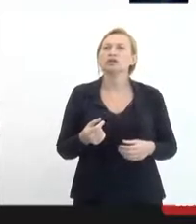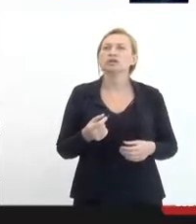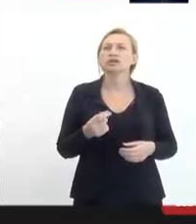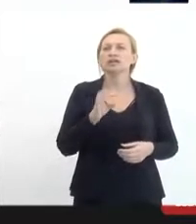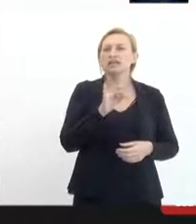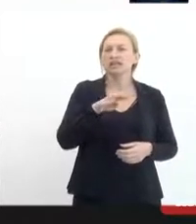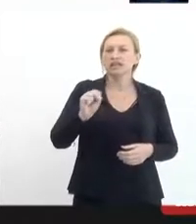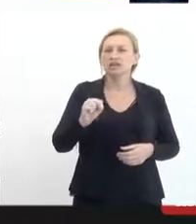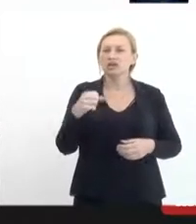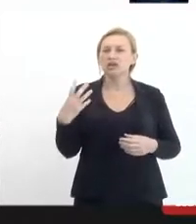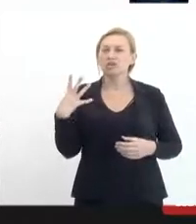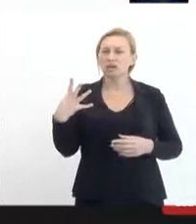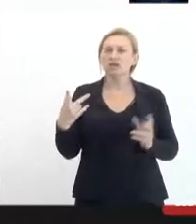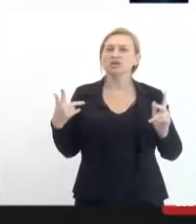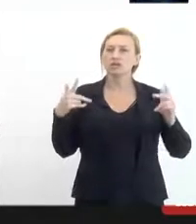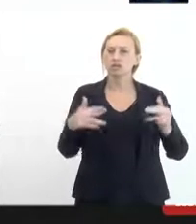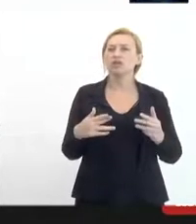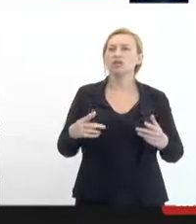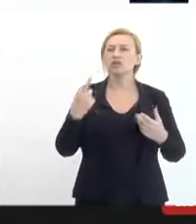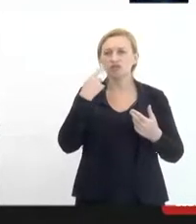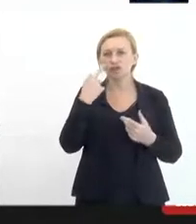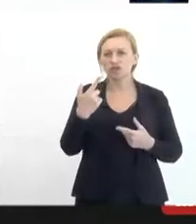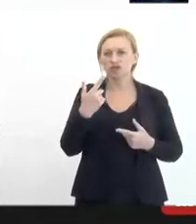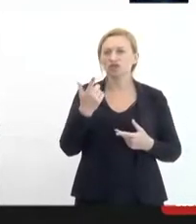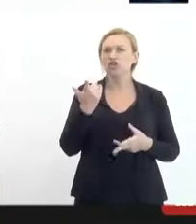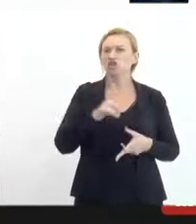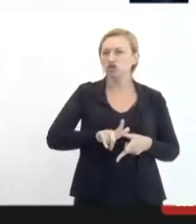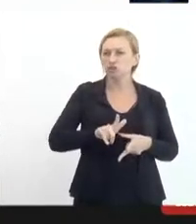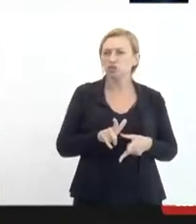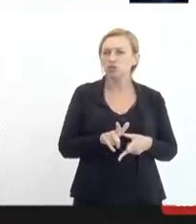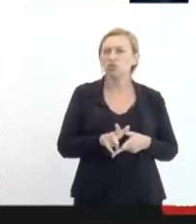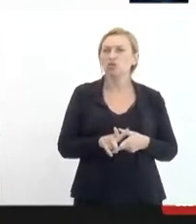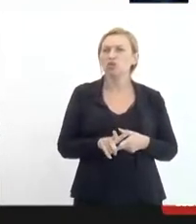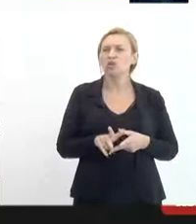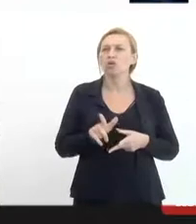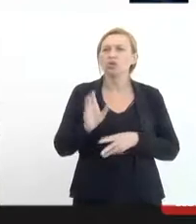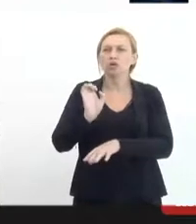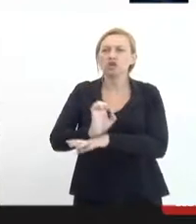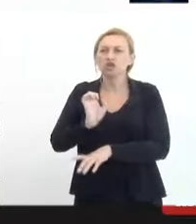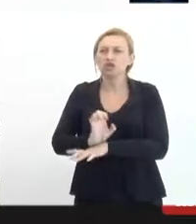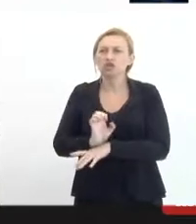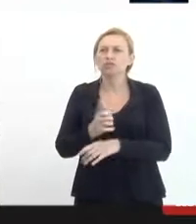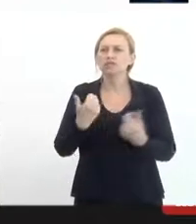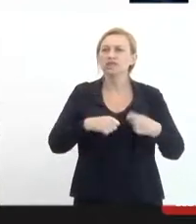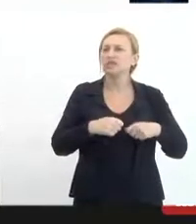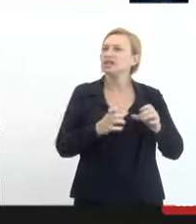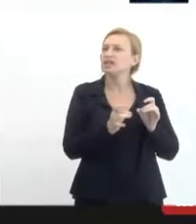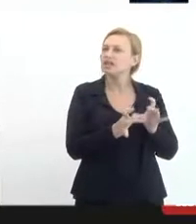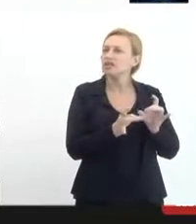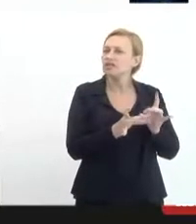Então, notem que, novamente, na perspectiva do Estado, deveria haver uma venda